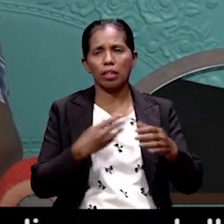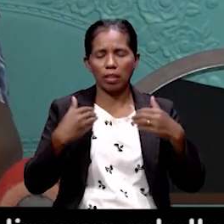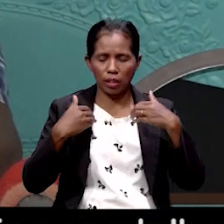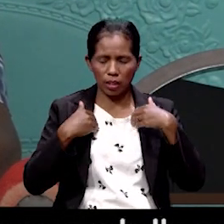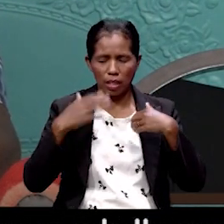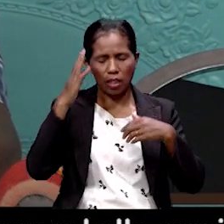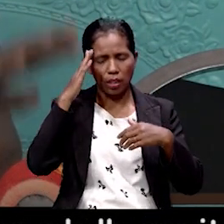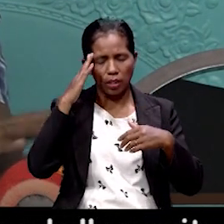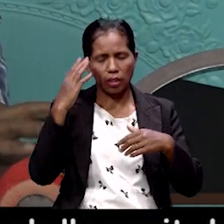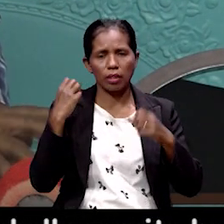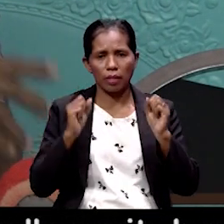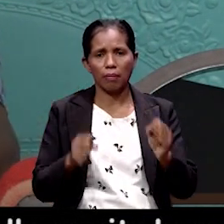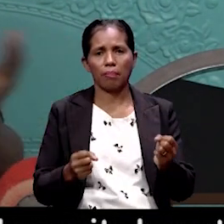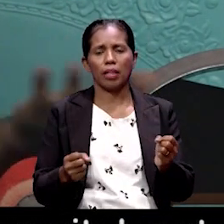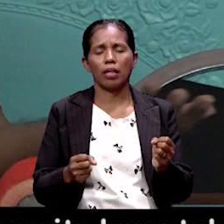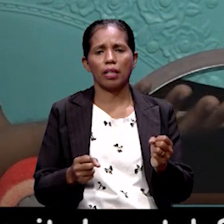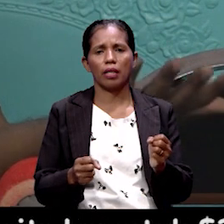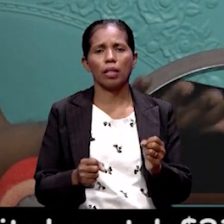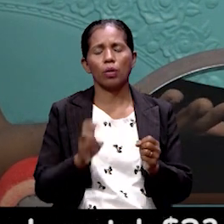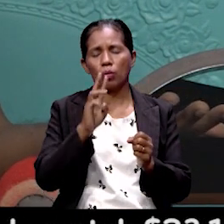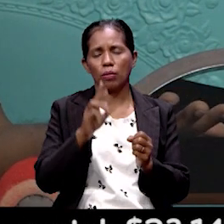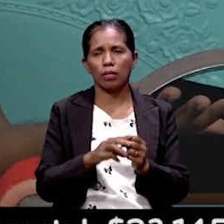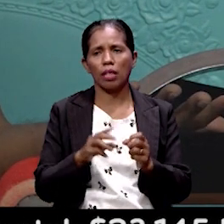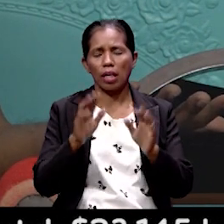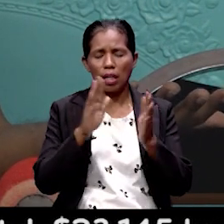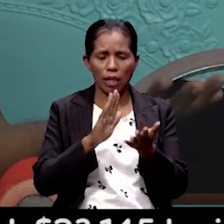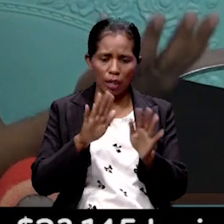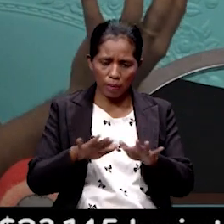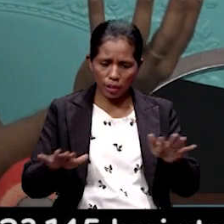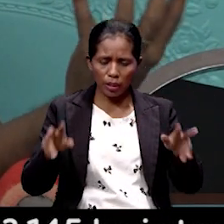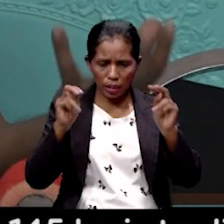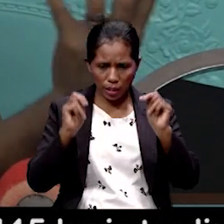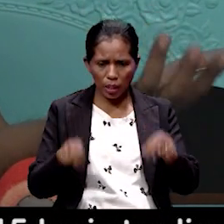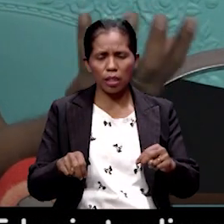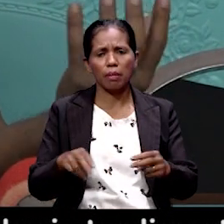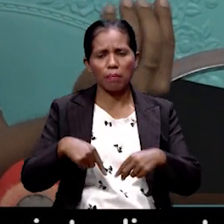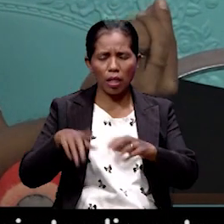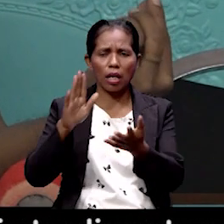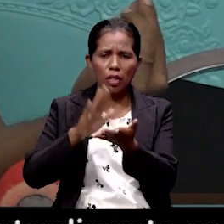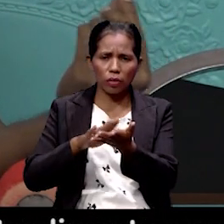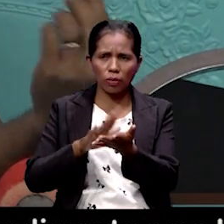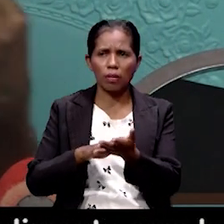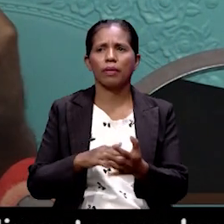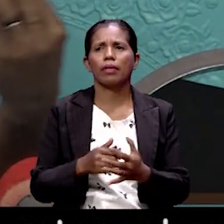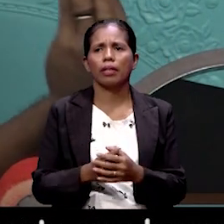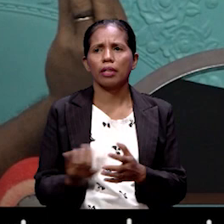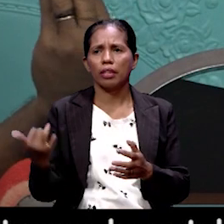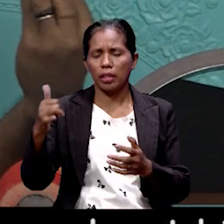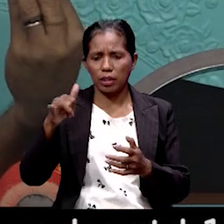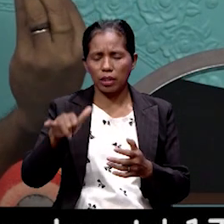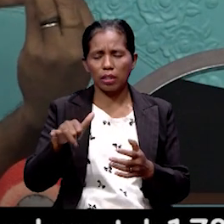A gente tem adaptar, agora, para fazer uma escola. A Bateruma, quando